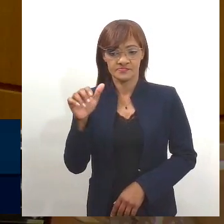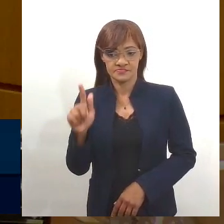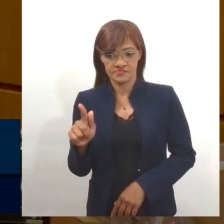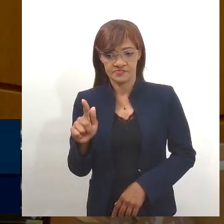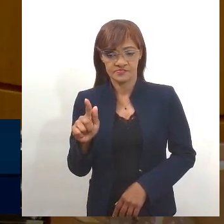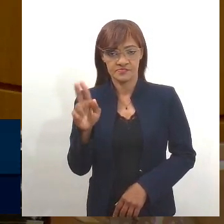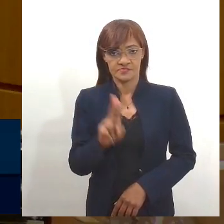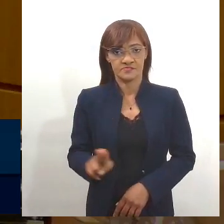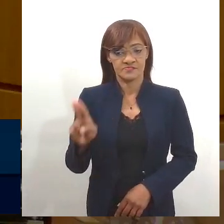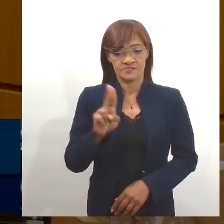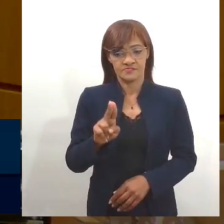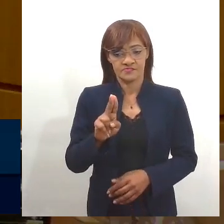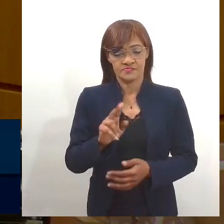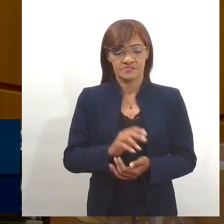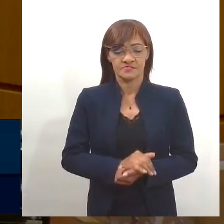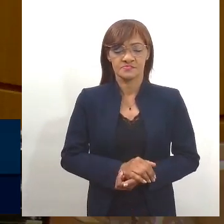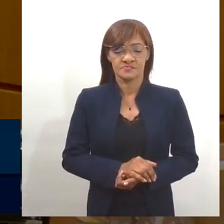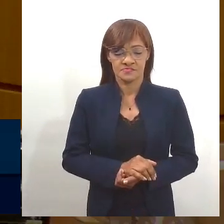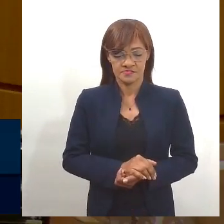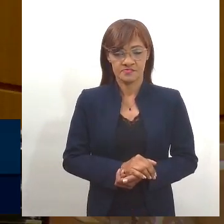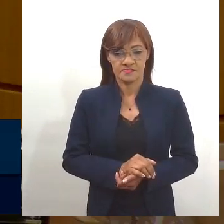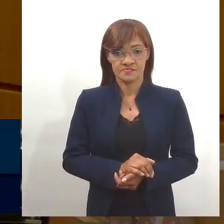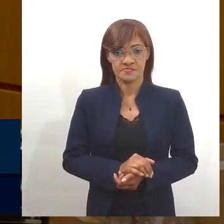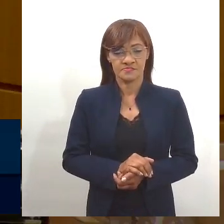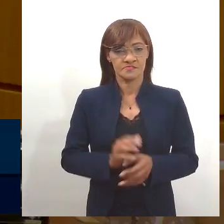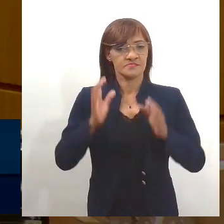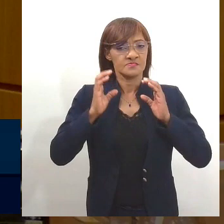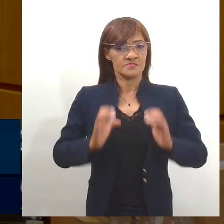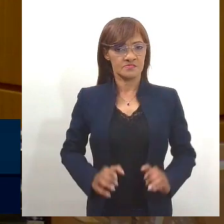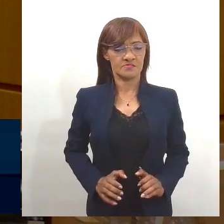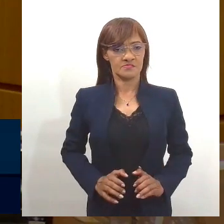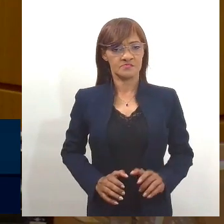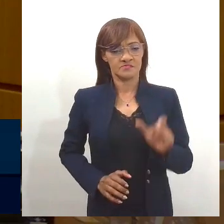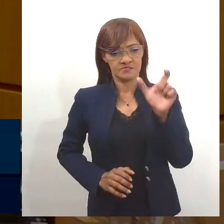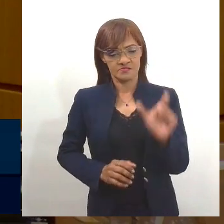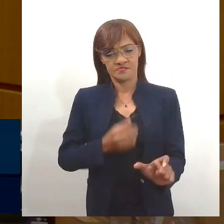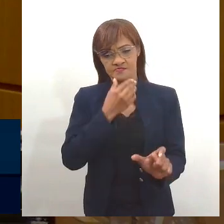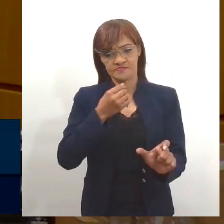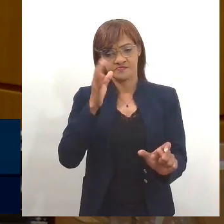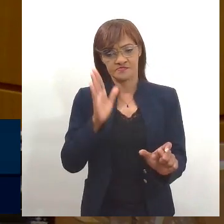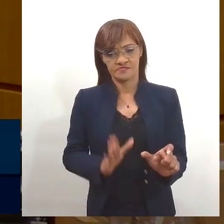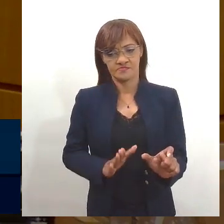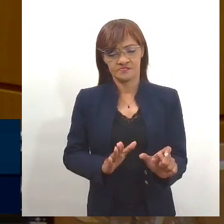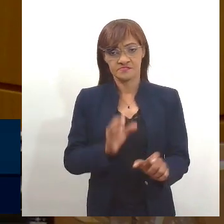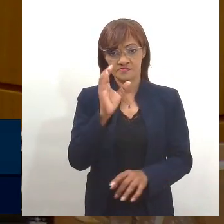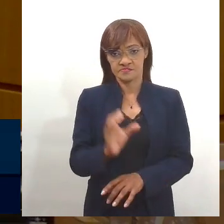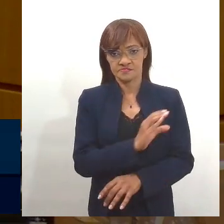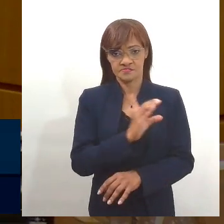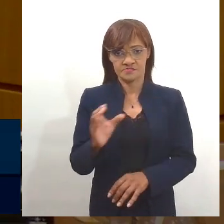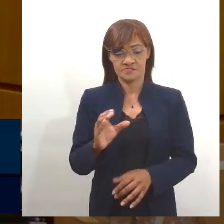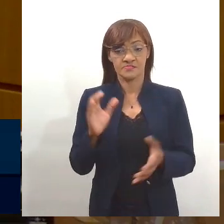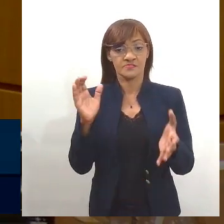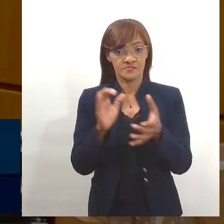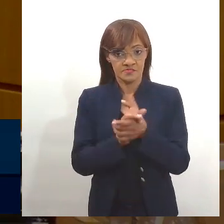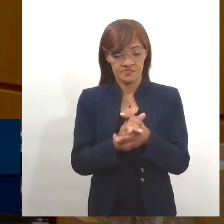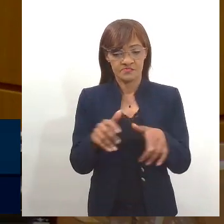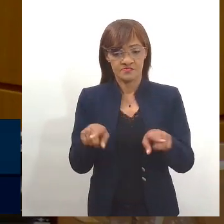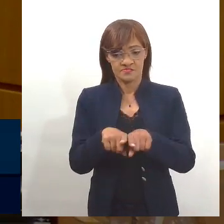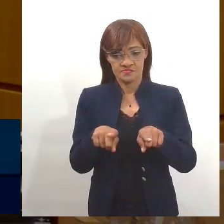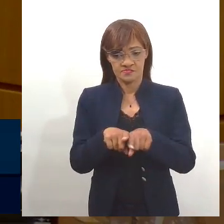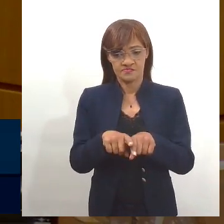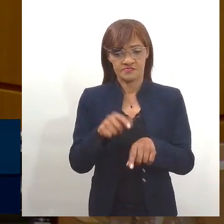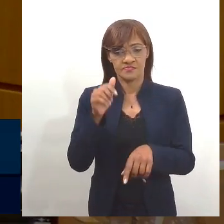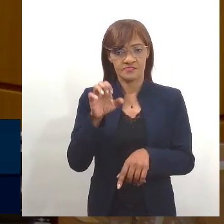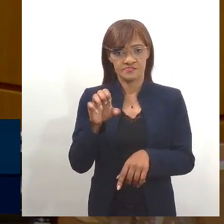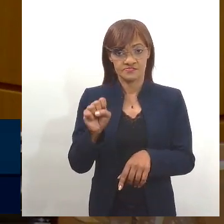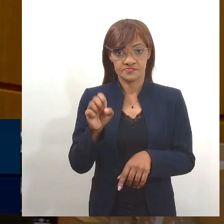Homem de princípios sólidos e fé católica, ele é casado com a publicitária Stephanie Bittar e pai de